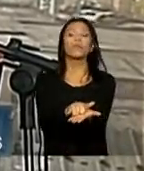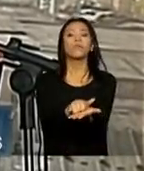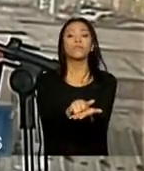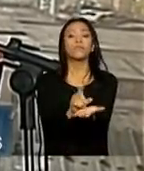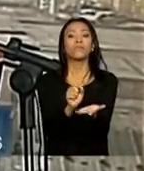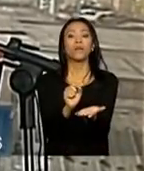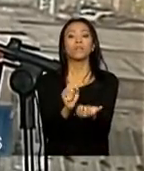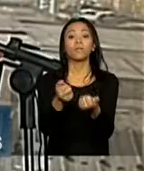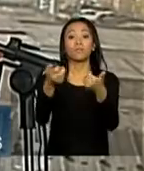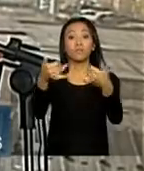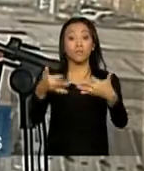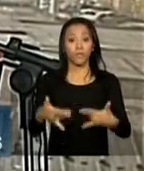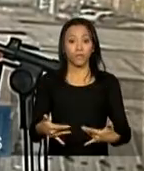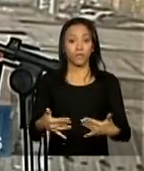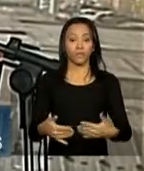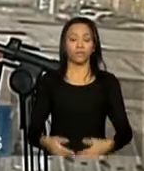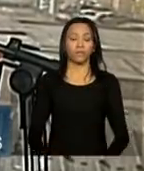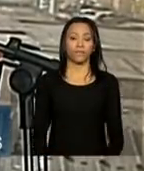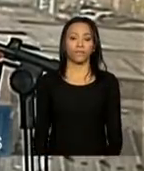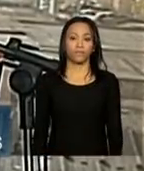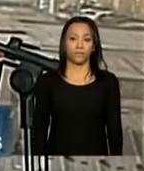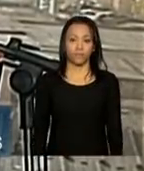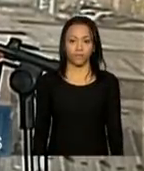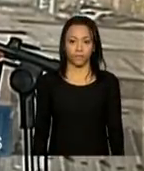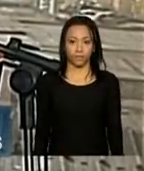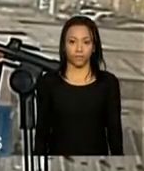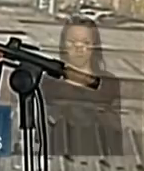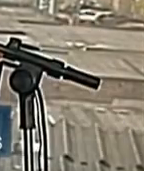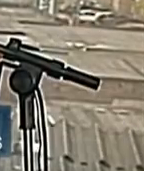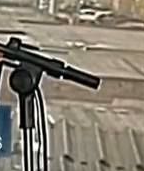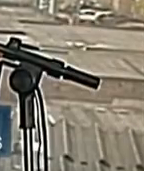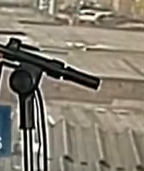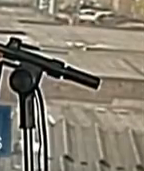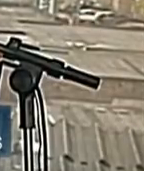relatando toda a luta dela